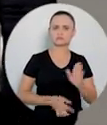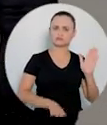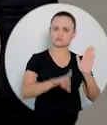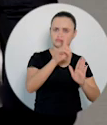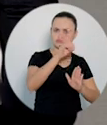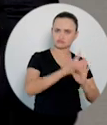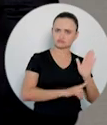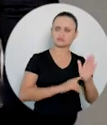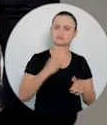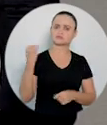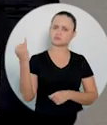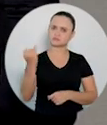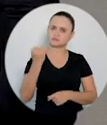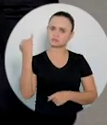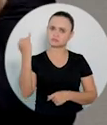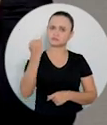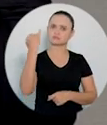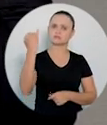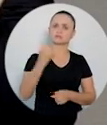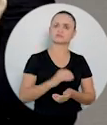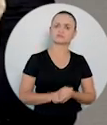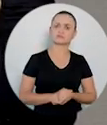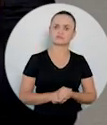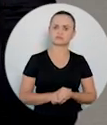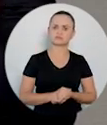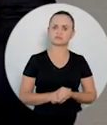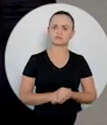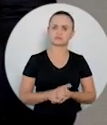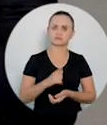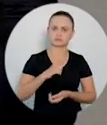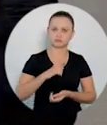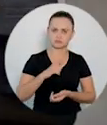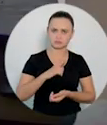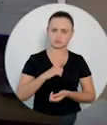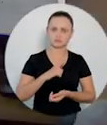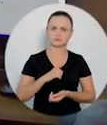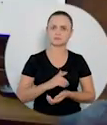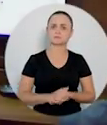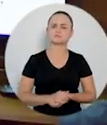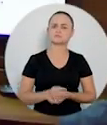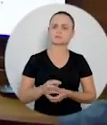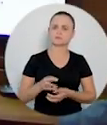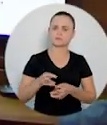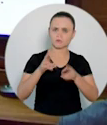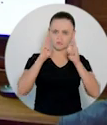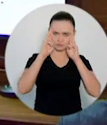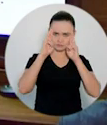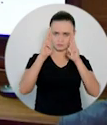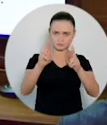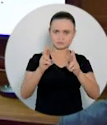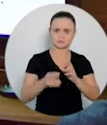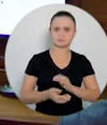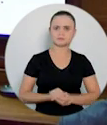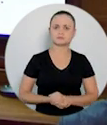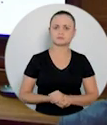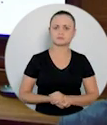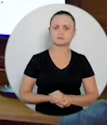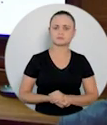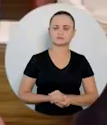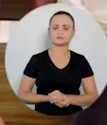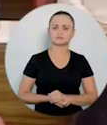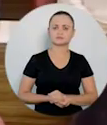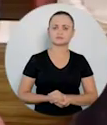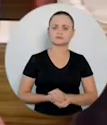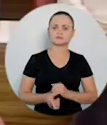5º da Constituição Federal, que aqueles direitos e garantias fundamentais, eles sejam observados e